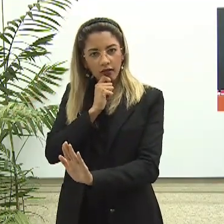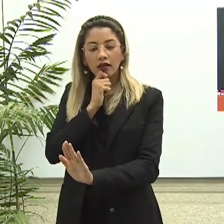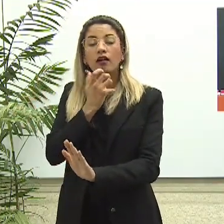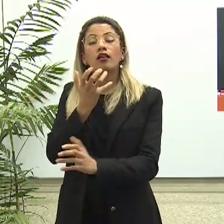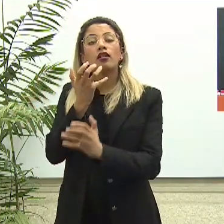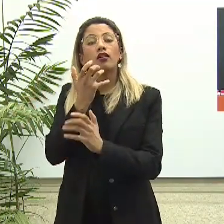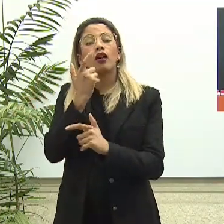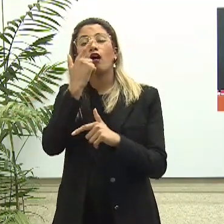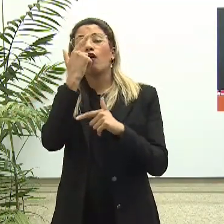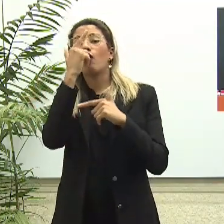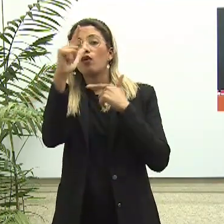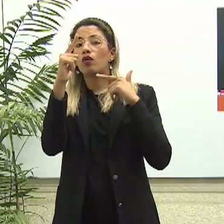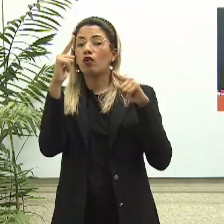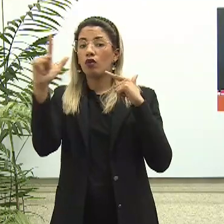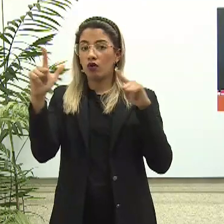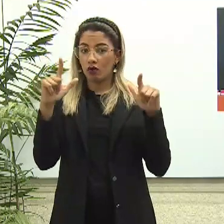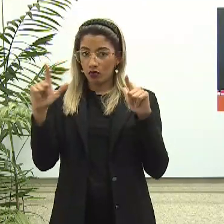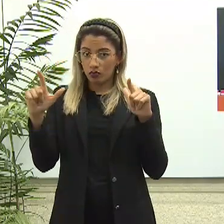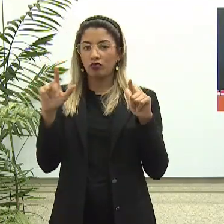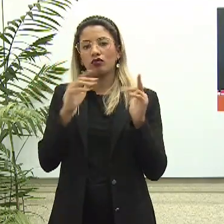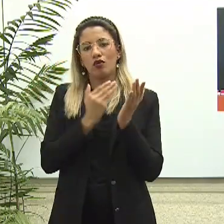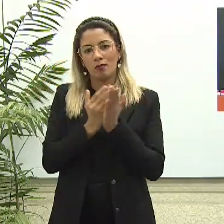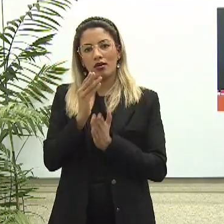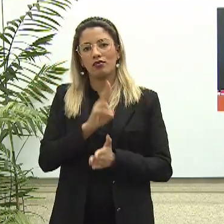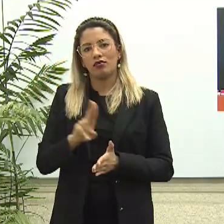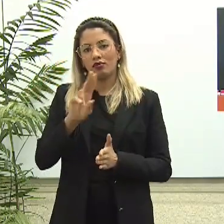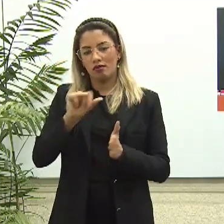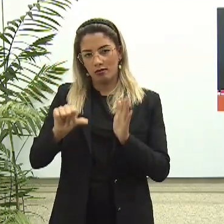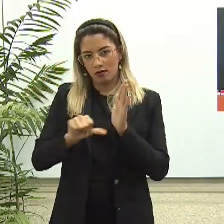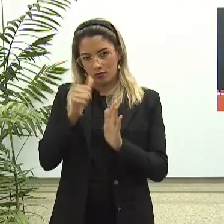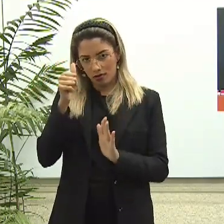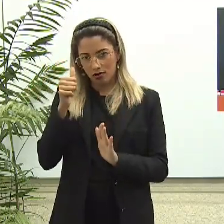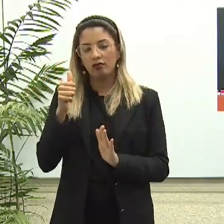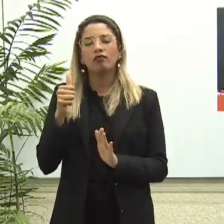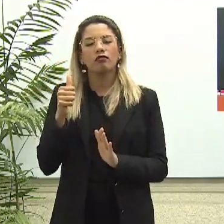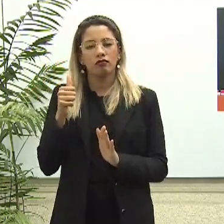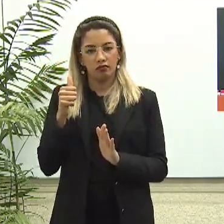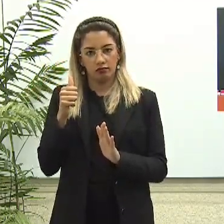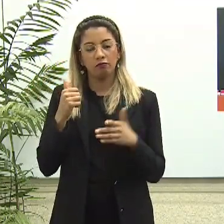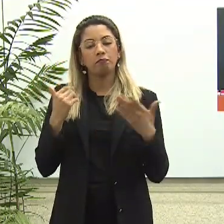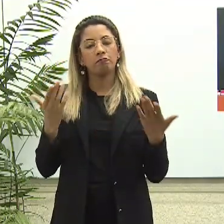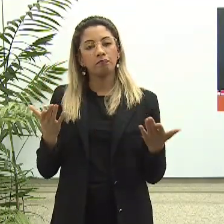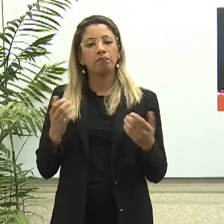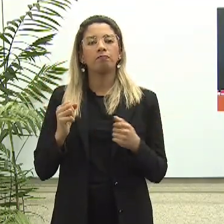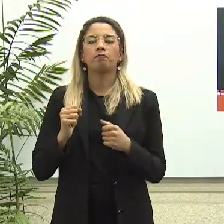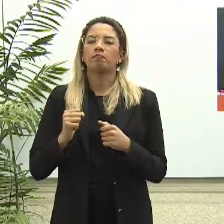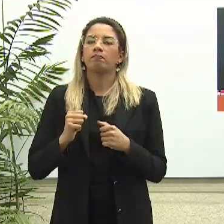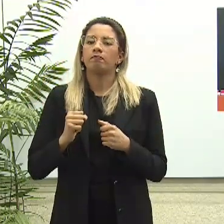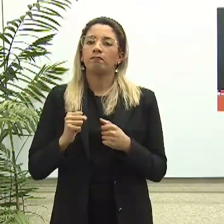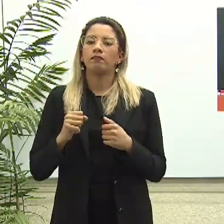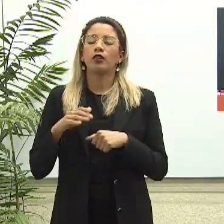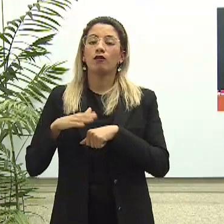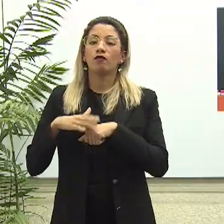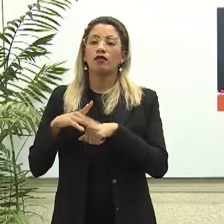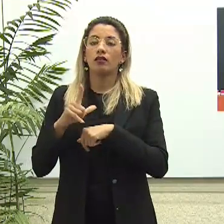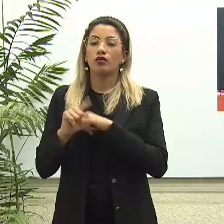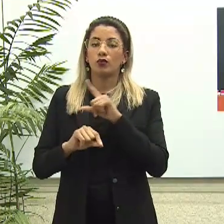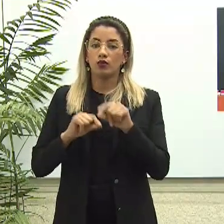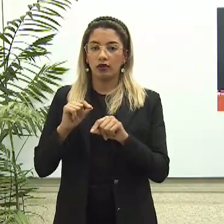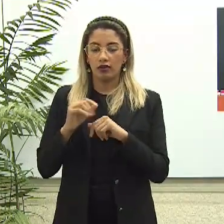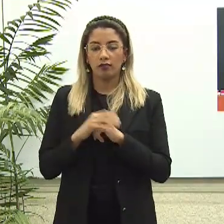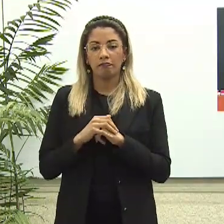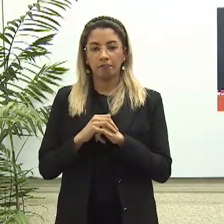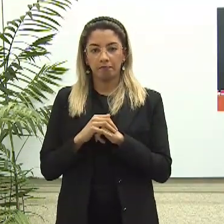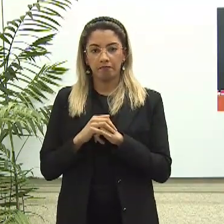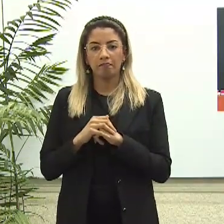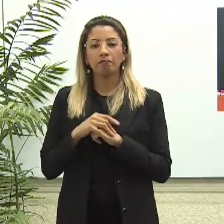americanos dominassem aquela tecnologia ele faz desde isso até até dizer o seguinte para